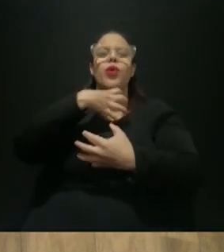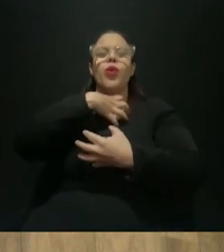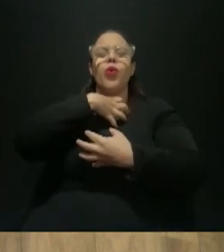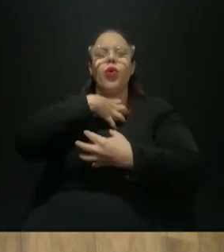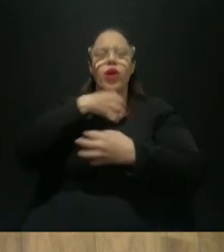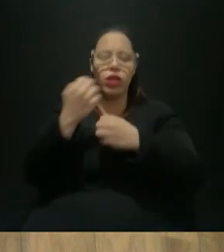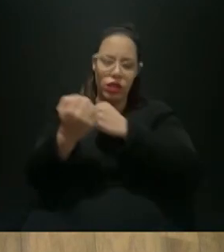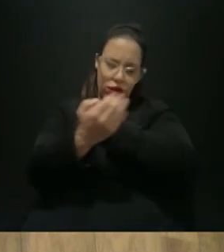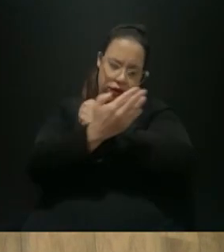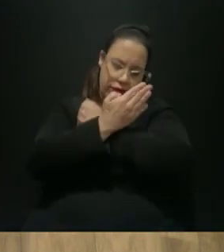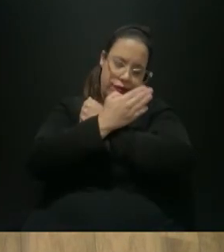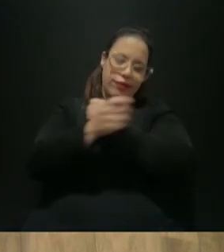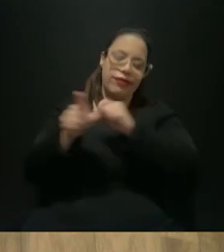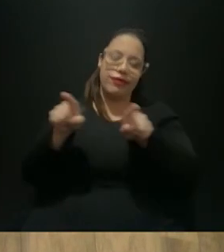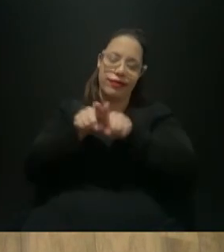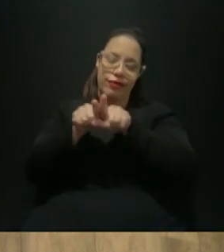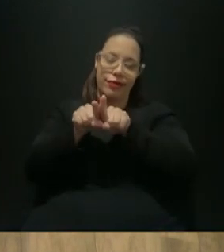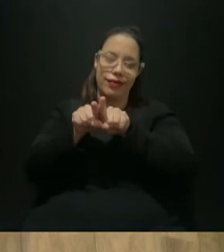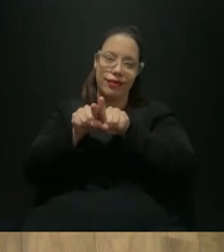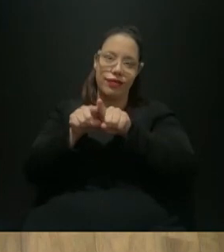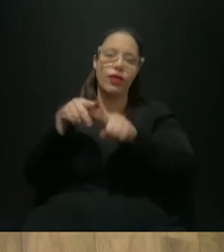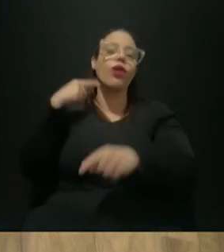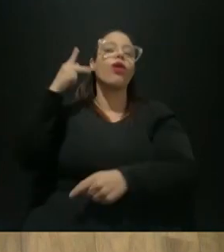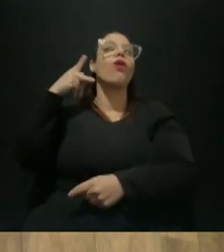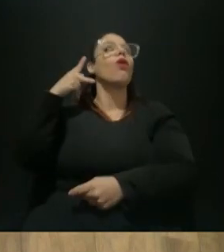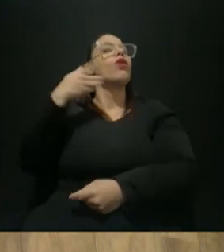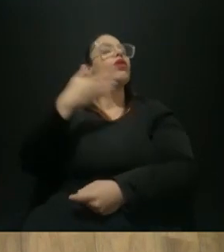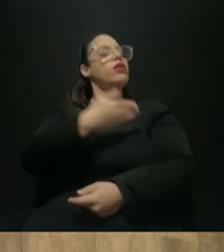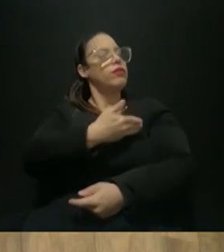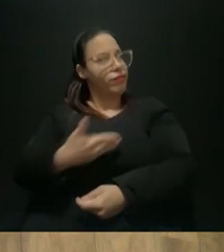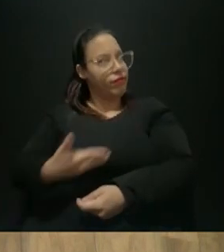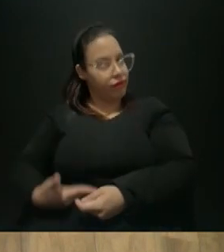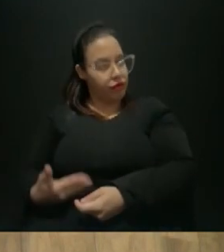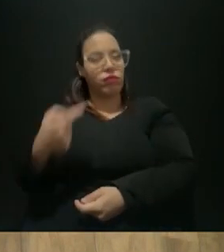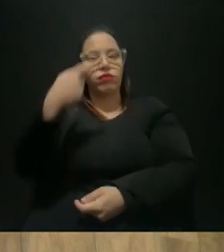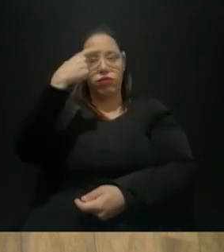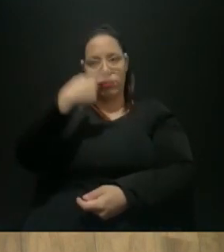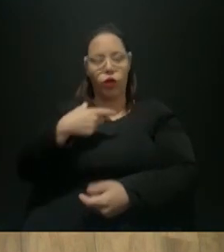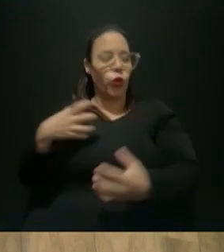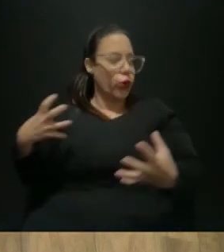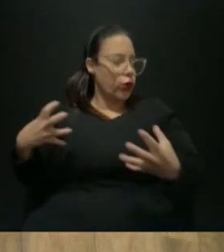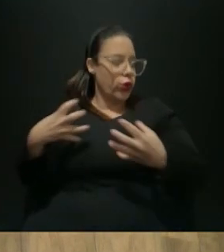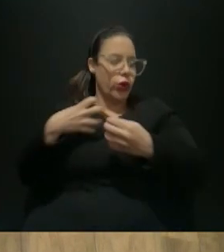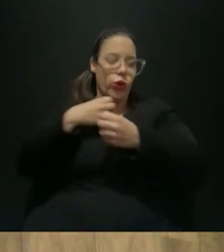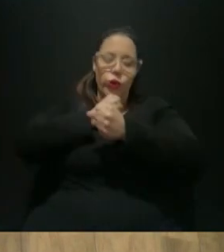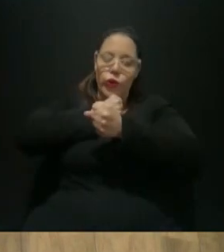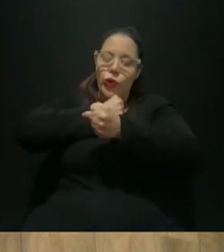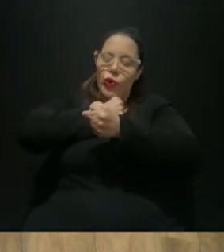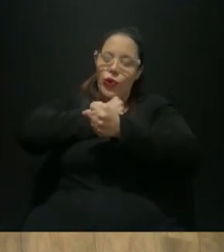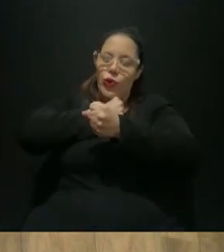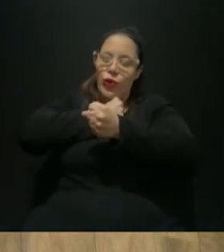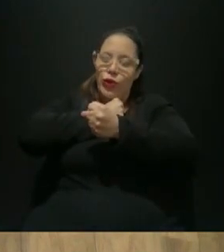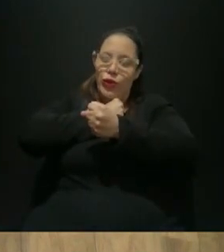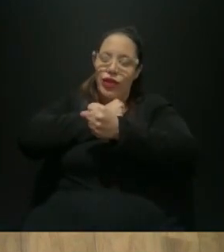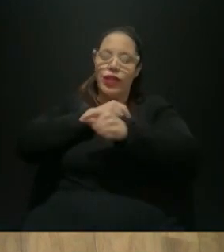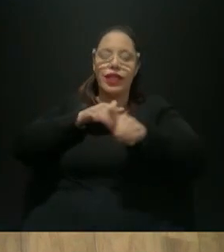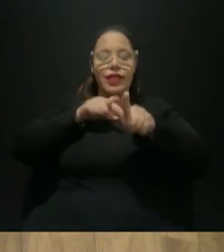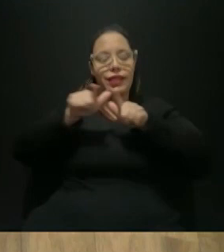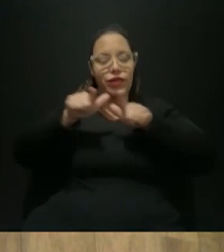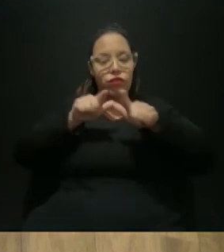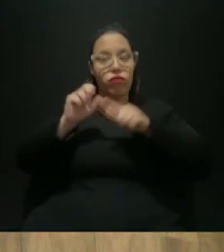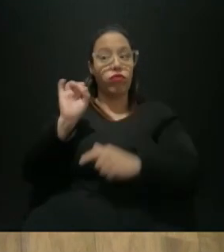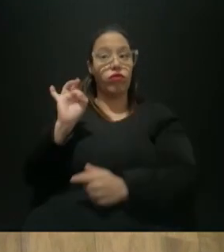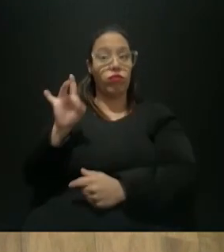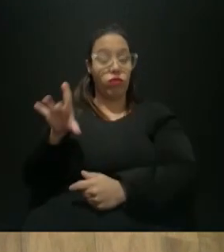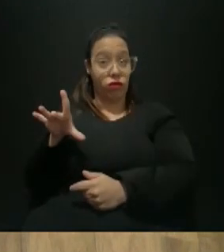Então, é uma política pública que, para mim, é apaixonante, porque a gente trabalha não só com uma construção